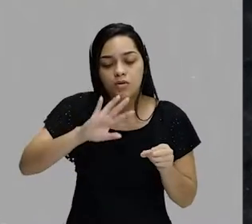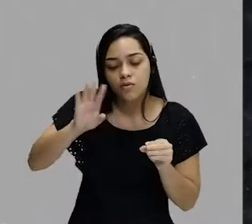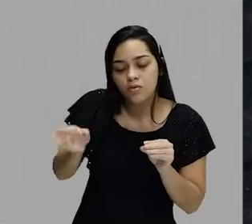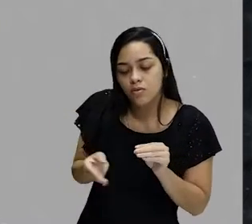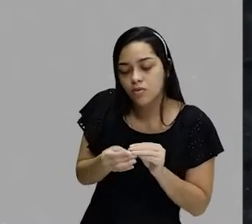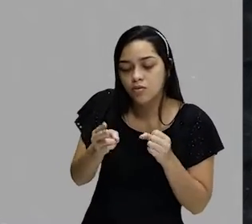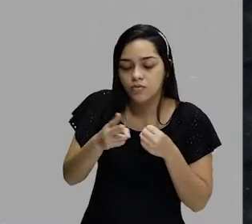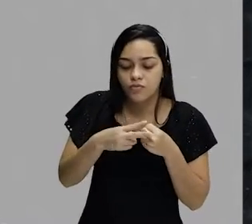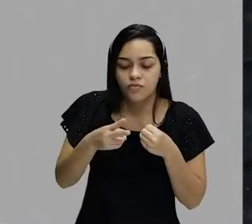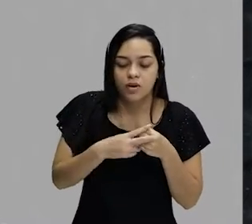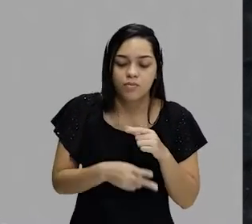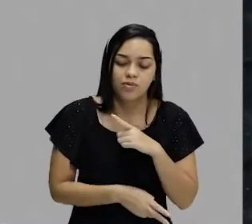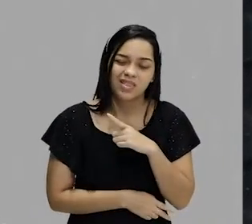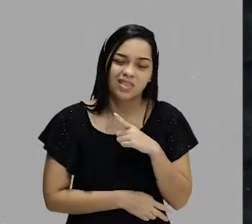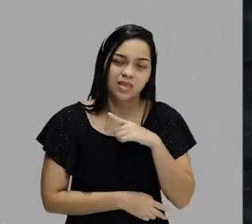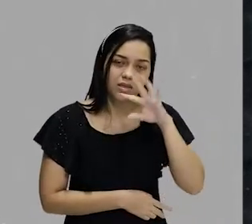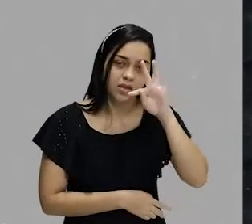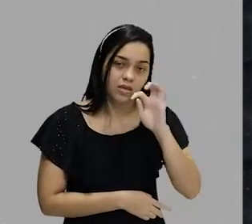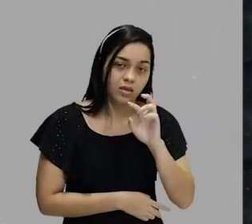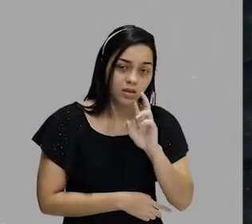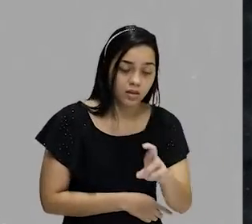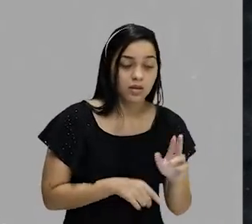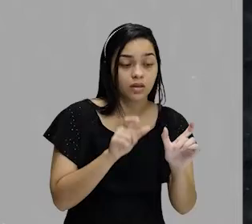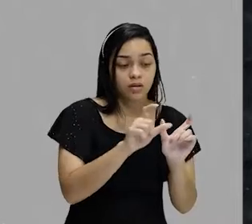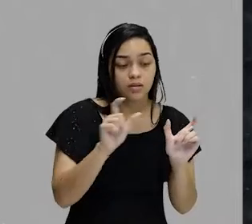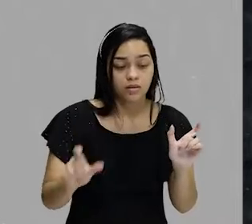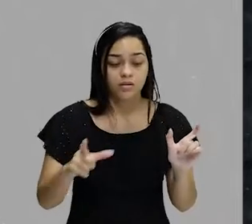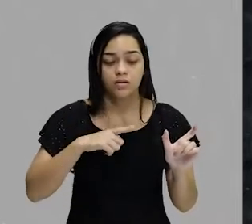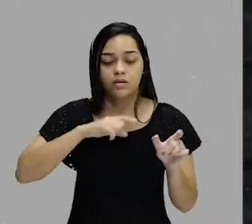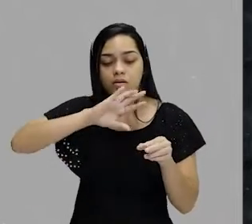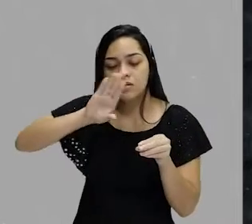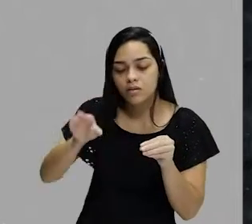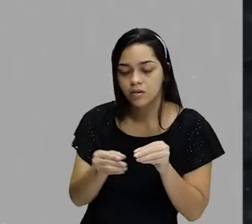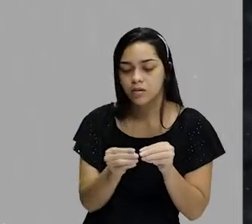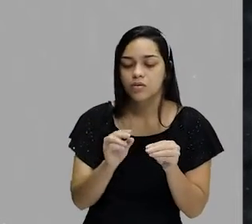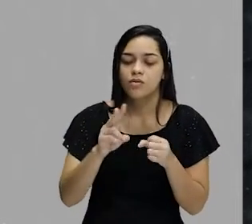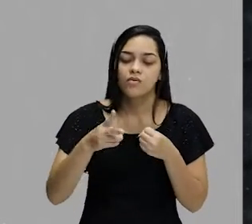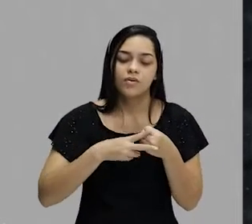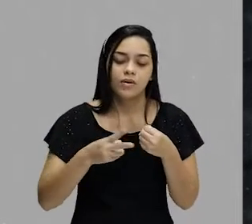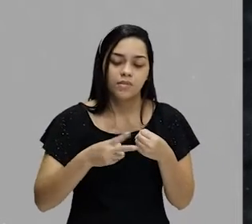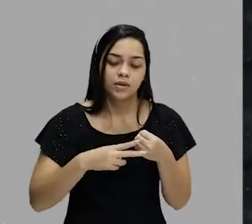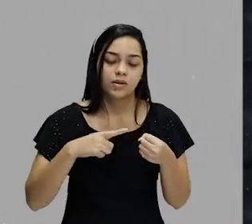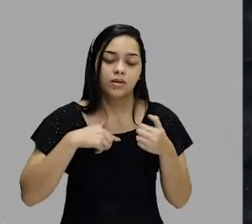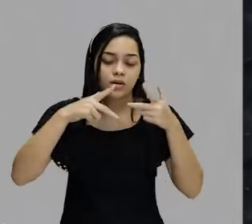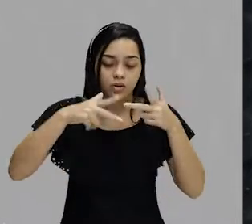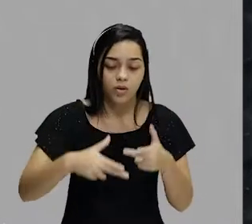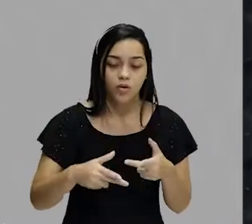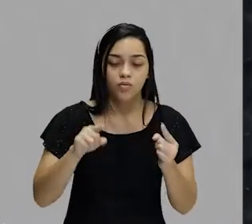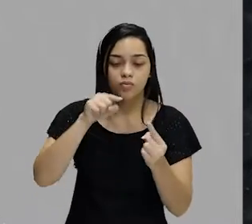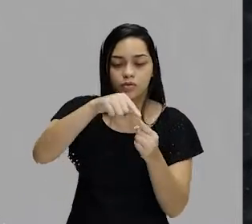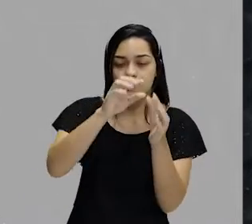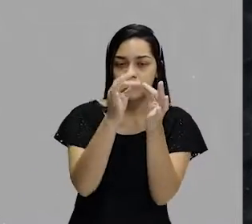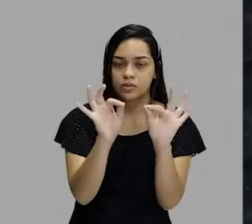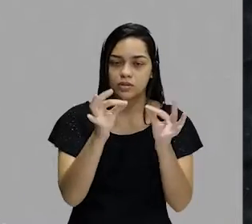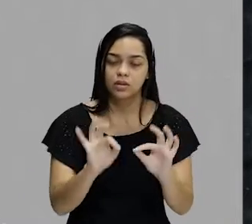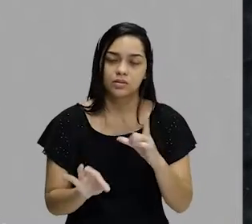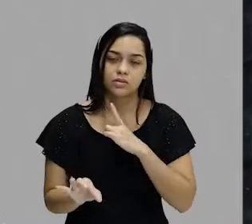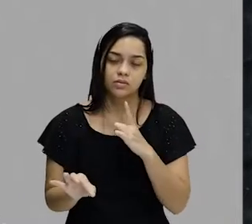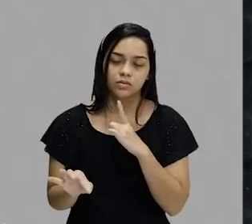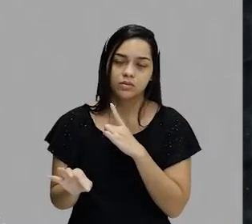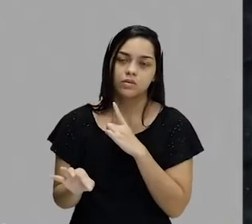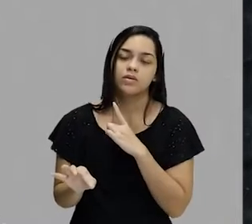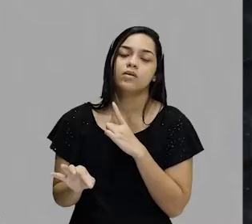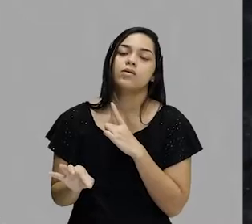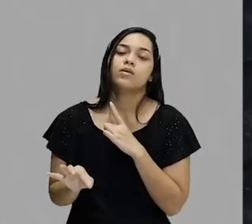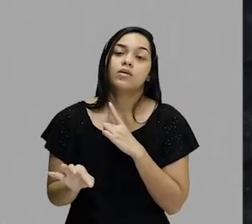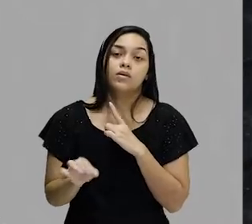complementam o verbo ter. Então, são palavras, são complementos verbais, são objetos, então a mesma função sintática, tá bom? Então, olha aqui, uma conjunção